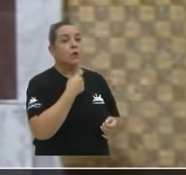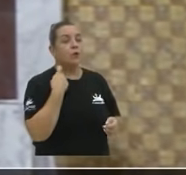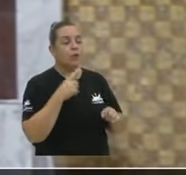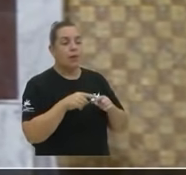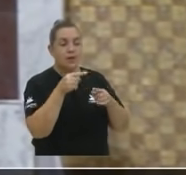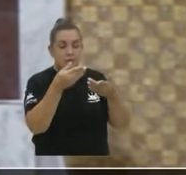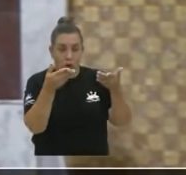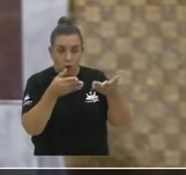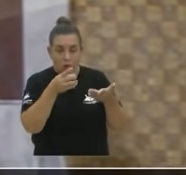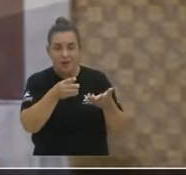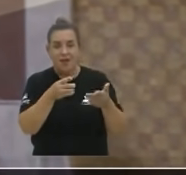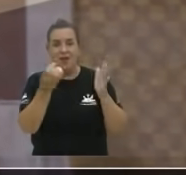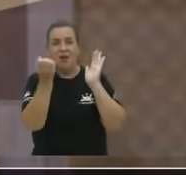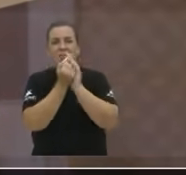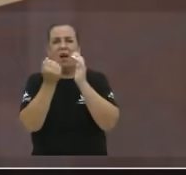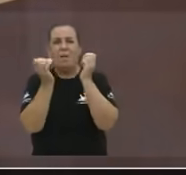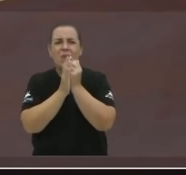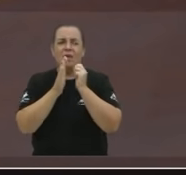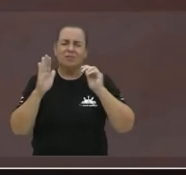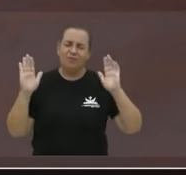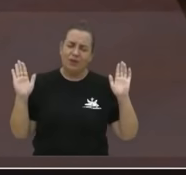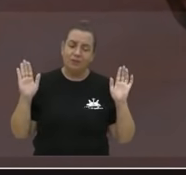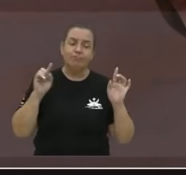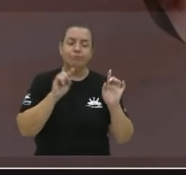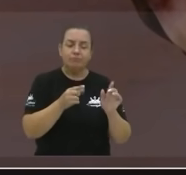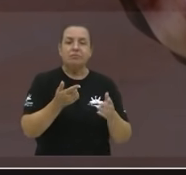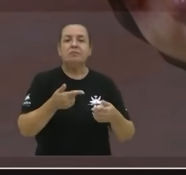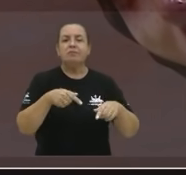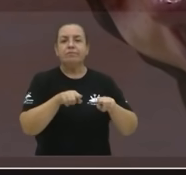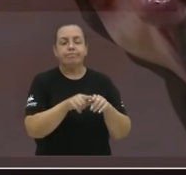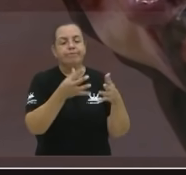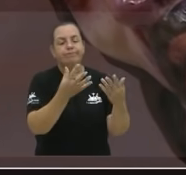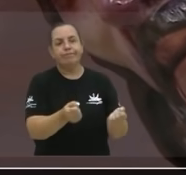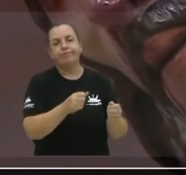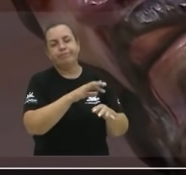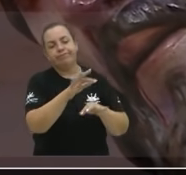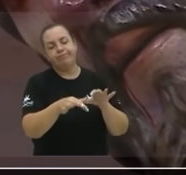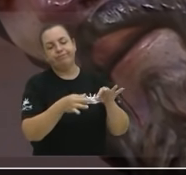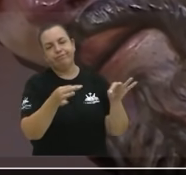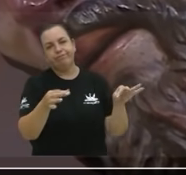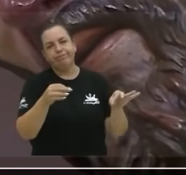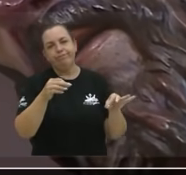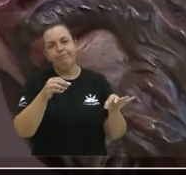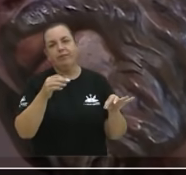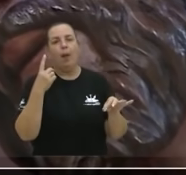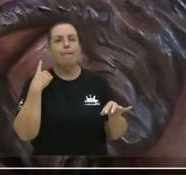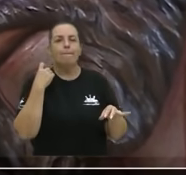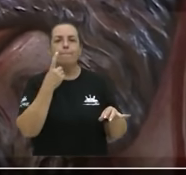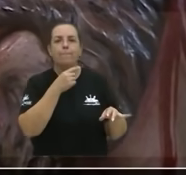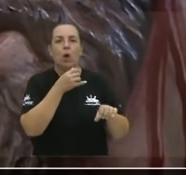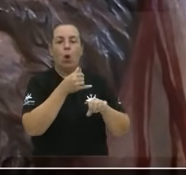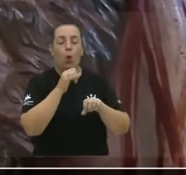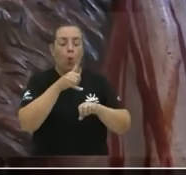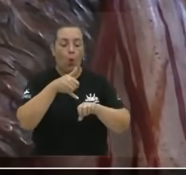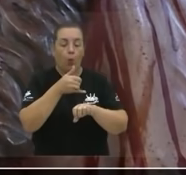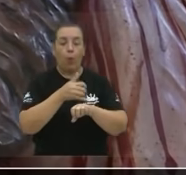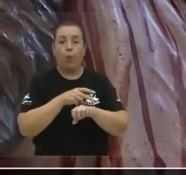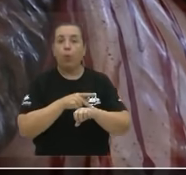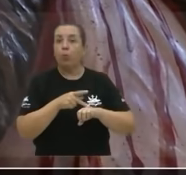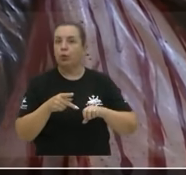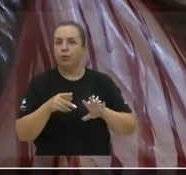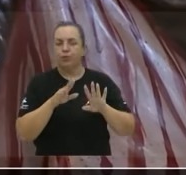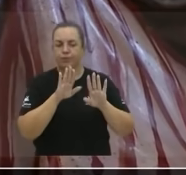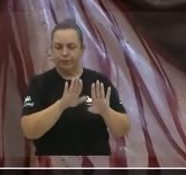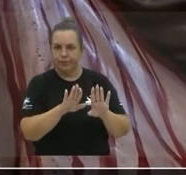ser crucificado, de novo recebe um presente, nardo puro. E Jesus diz,